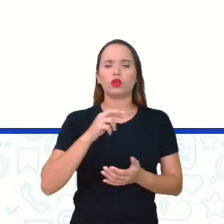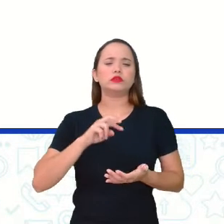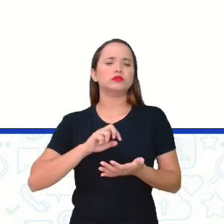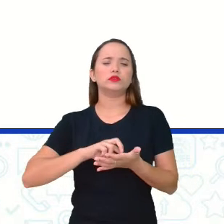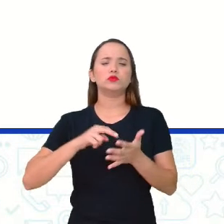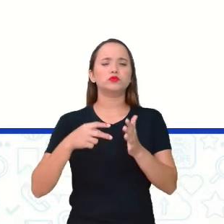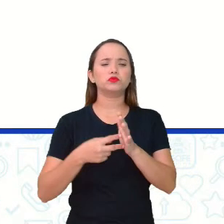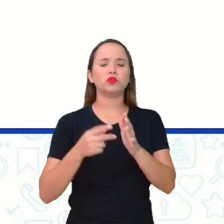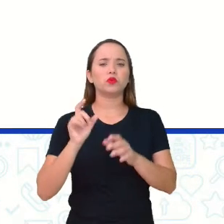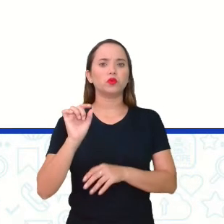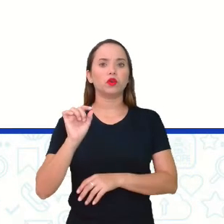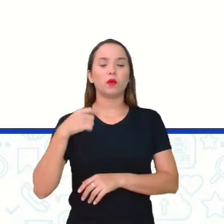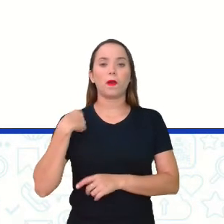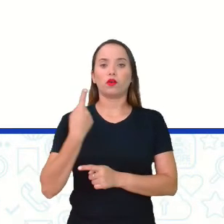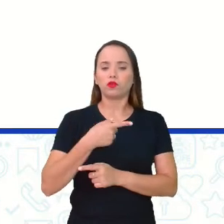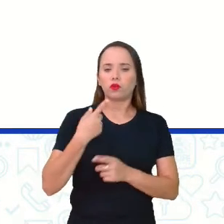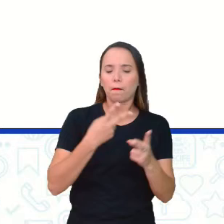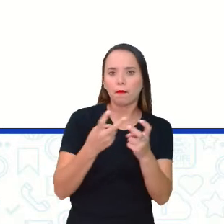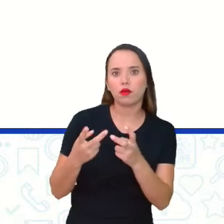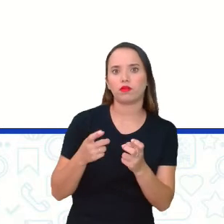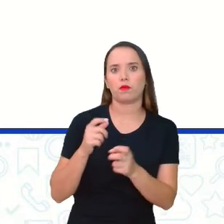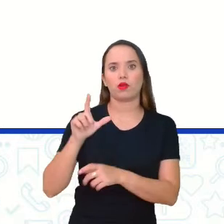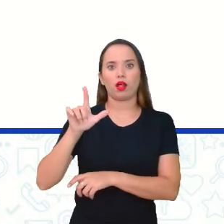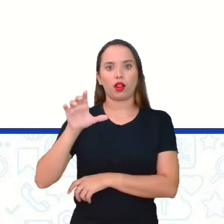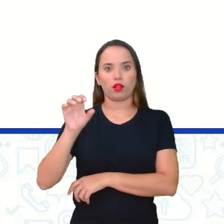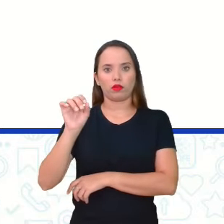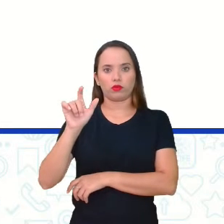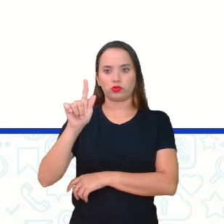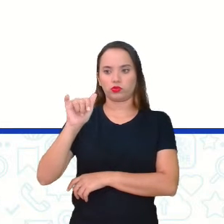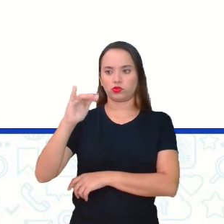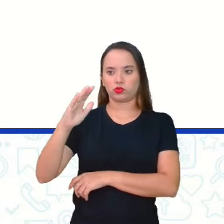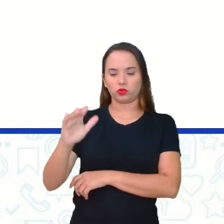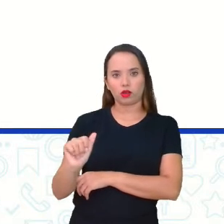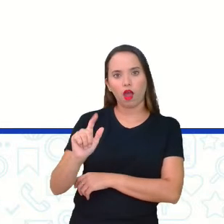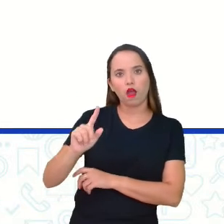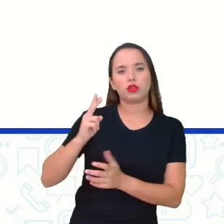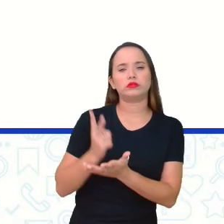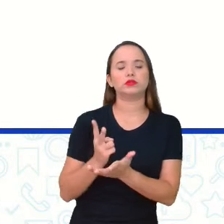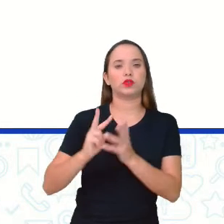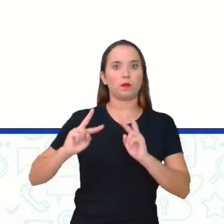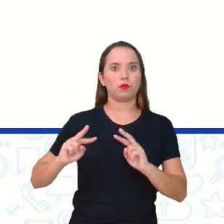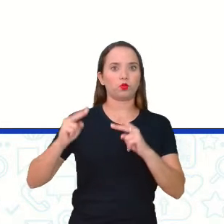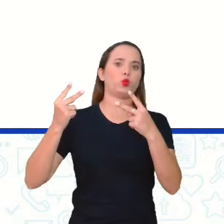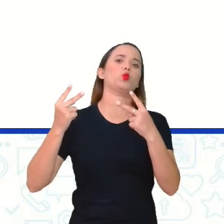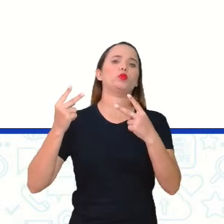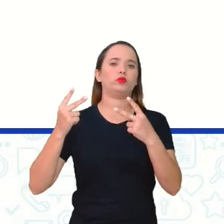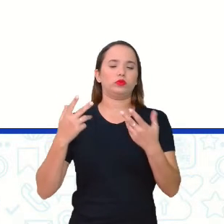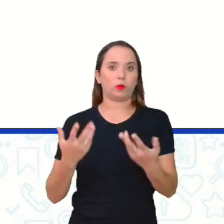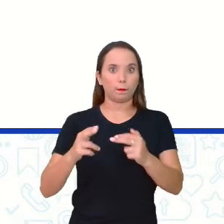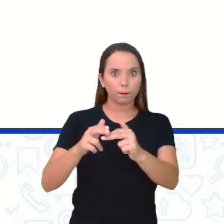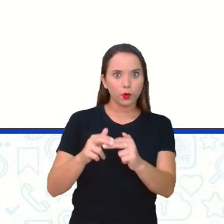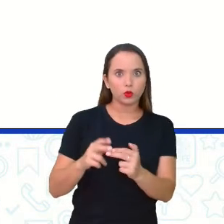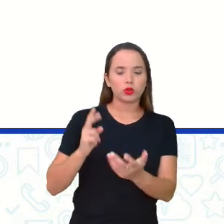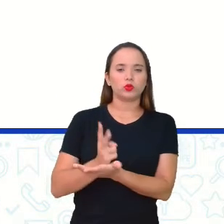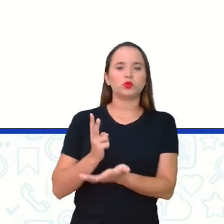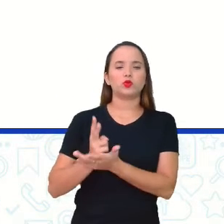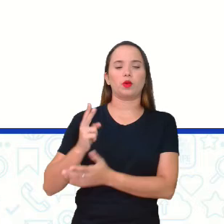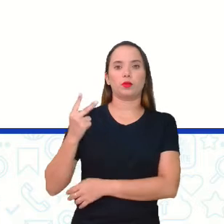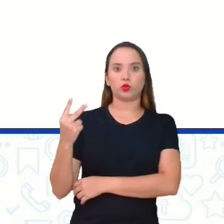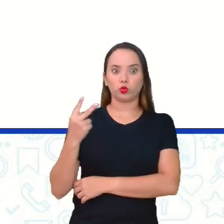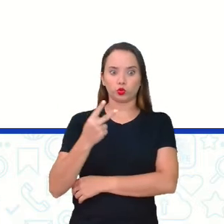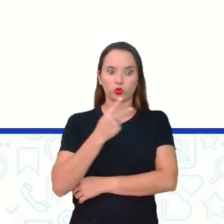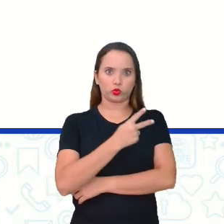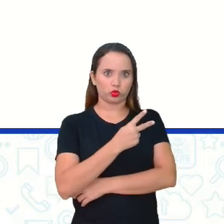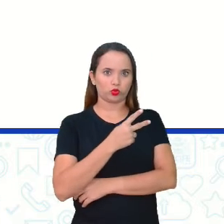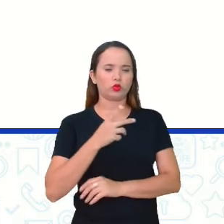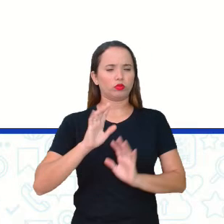gente percebe que é sempre o dobro. Então, por isso que eu estou multiplicando pelo número 2. Então, se você lembrar lá, daqui a pouco eu mostro